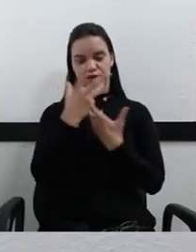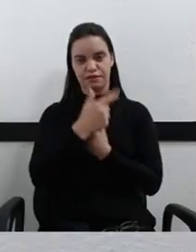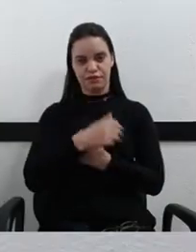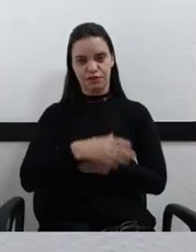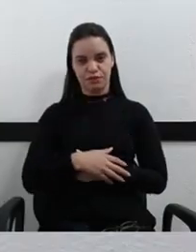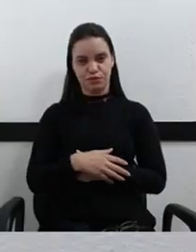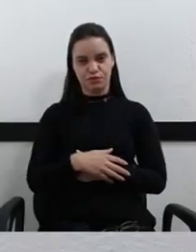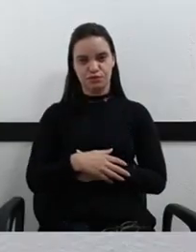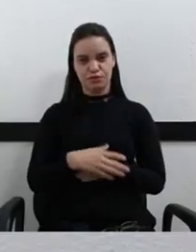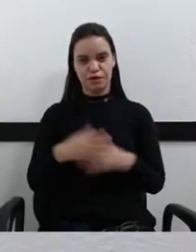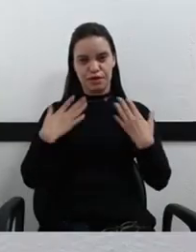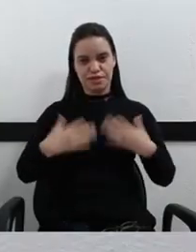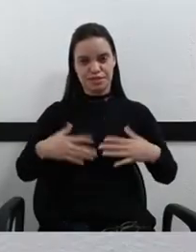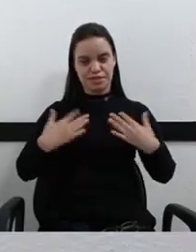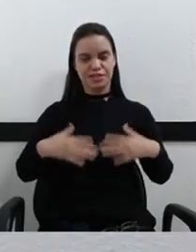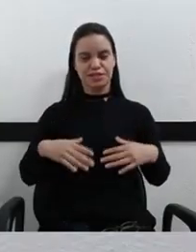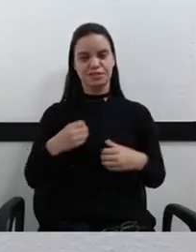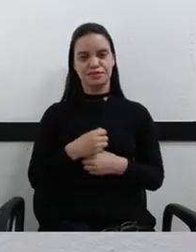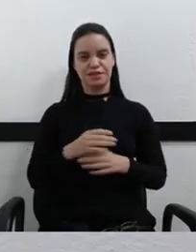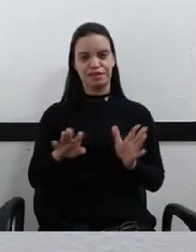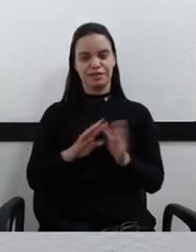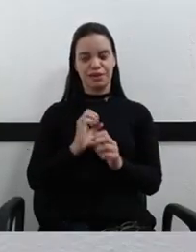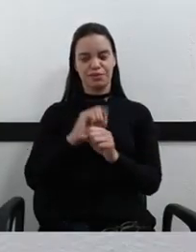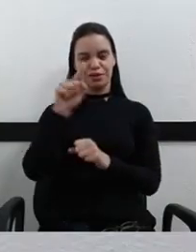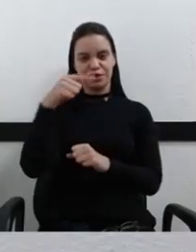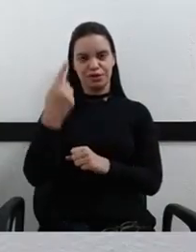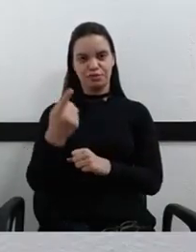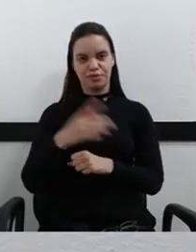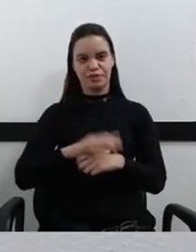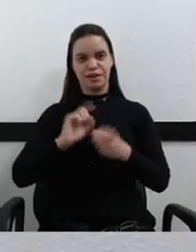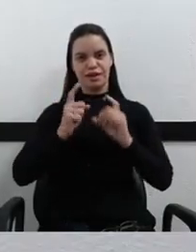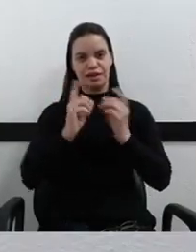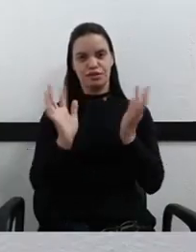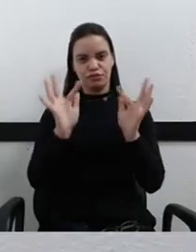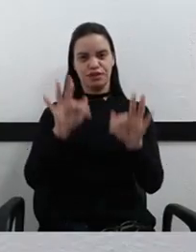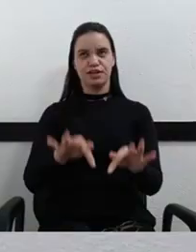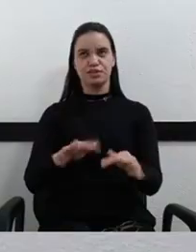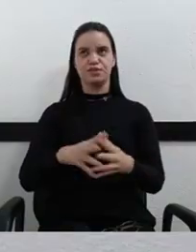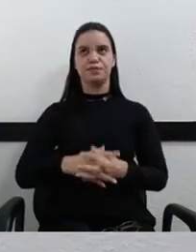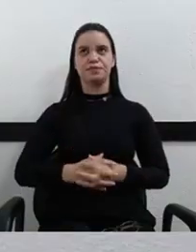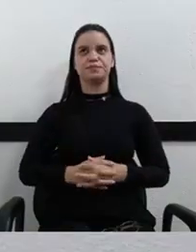um bom recesso e até o ano que vem. Declaro a sessão encerrada.